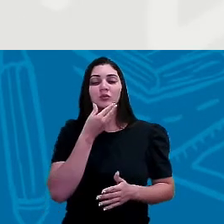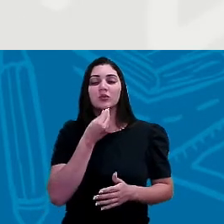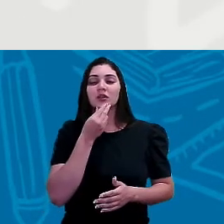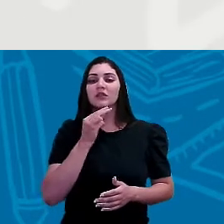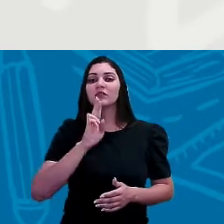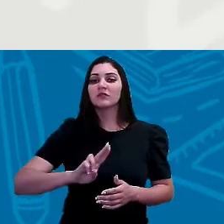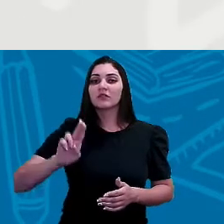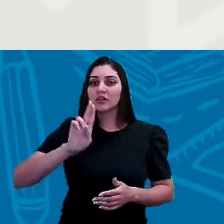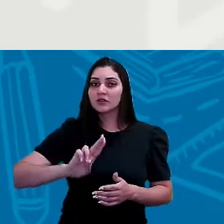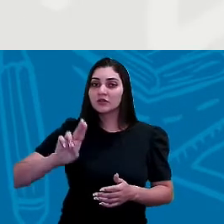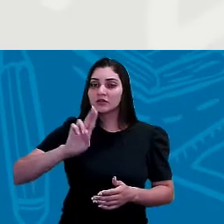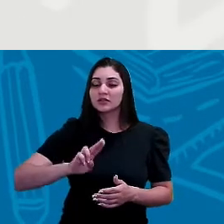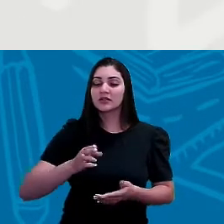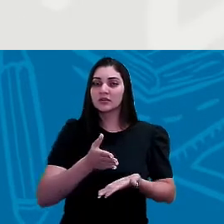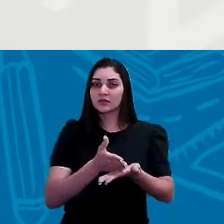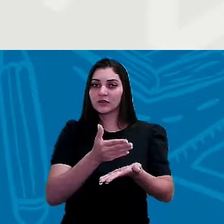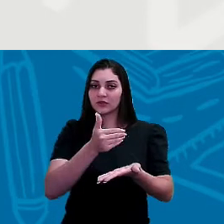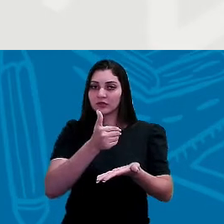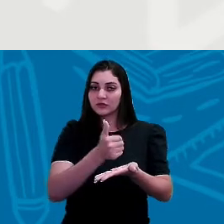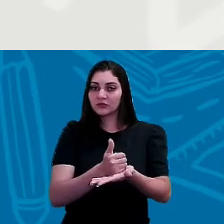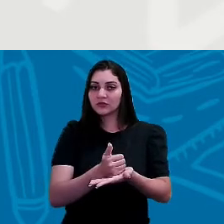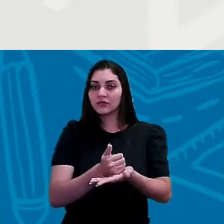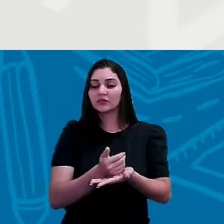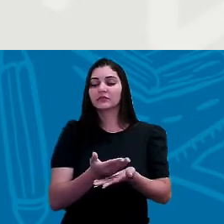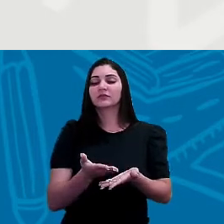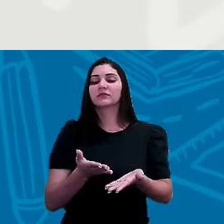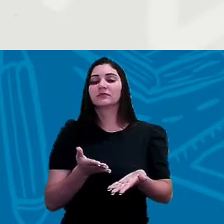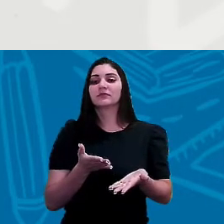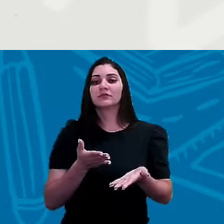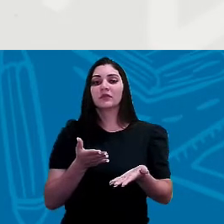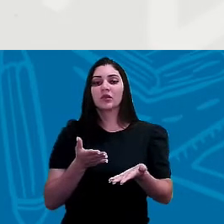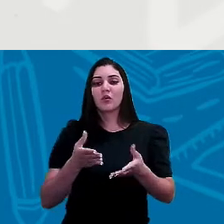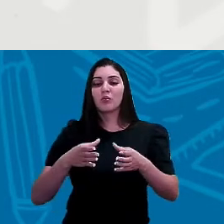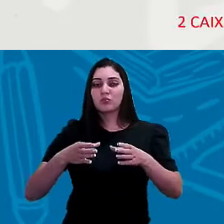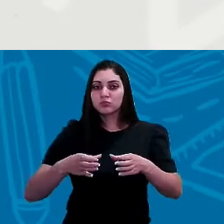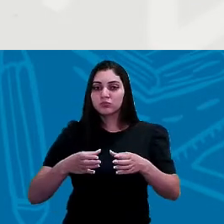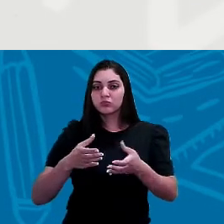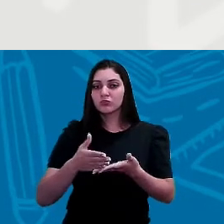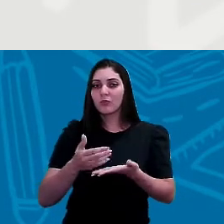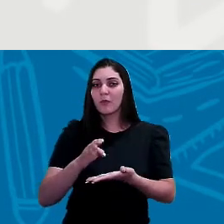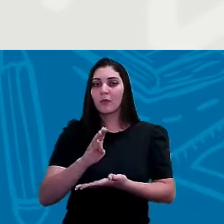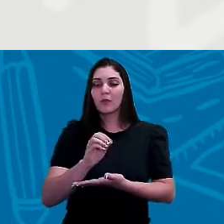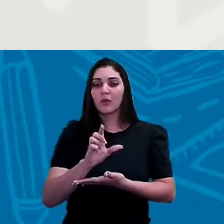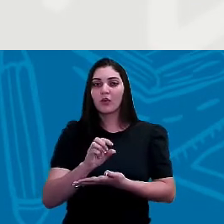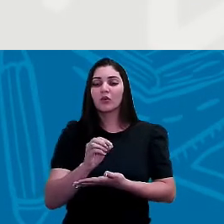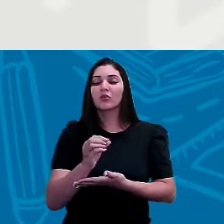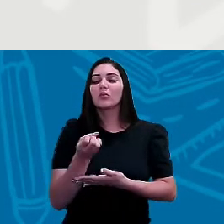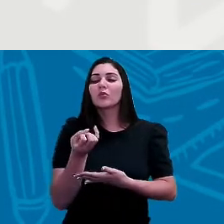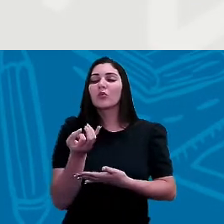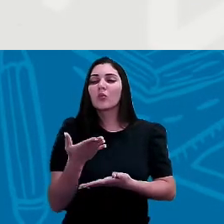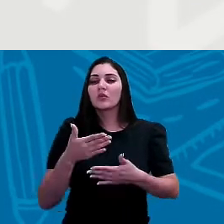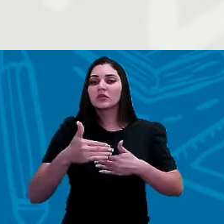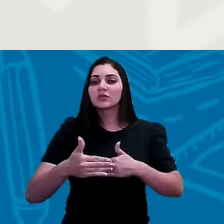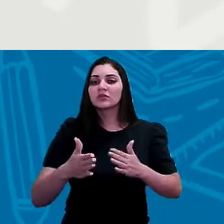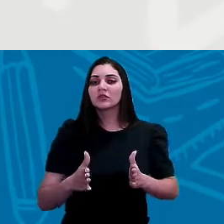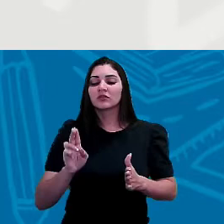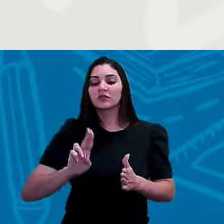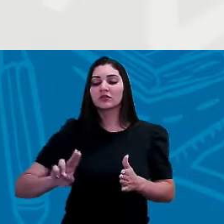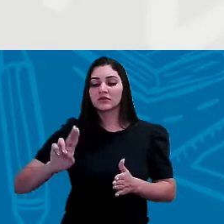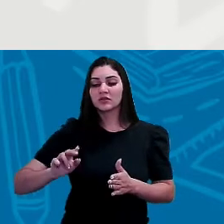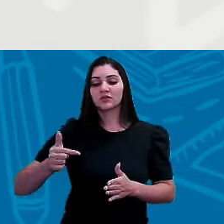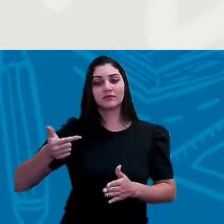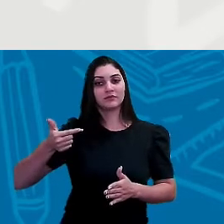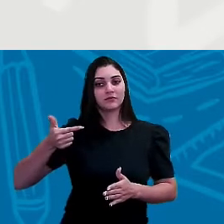metade, então eu preciso ter 2 caixas, tá certo? Então, quantas caixas ele vai usar?